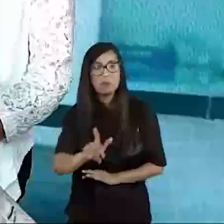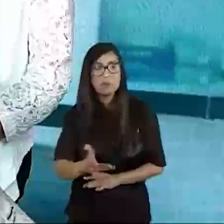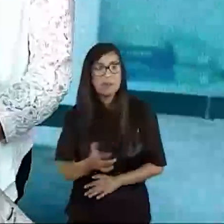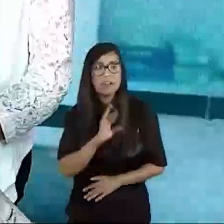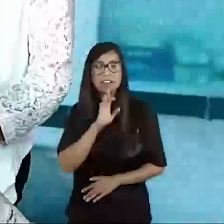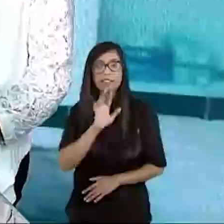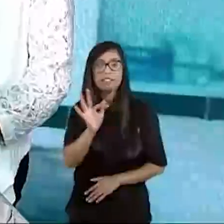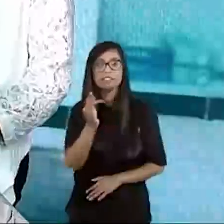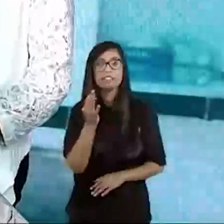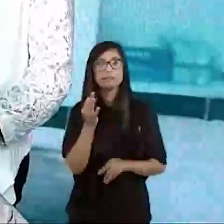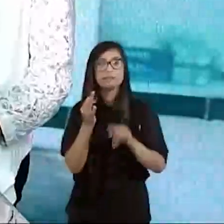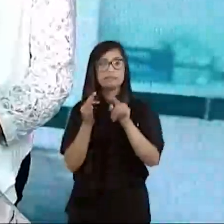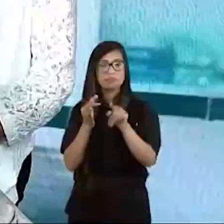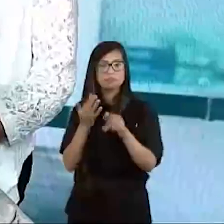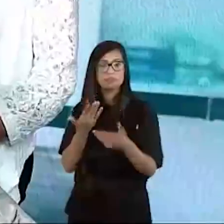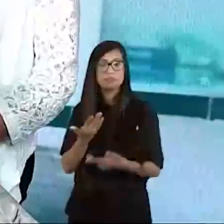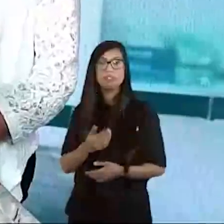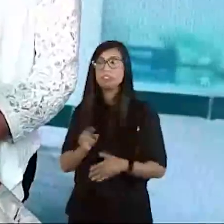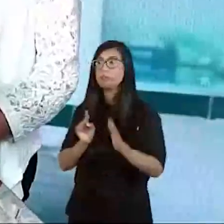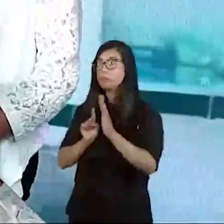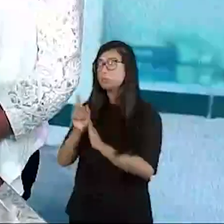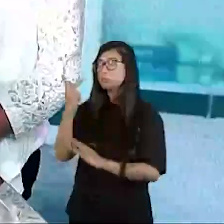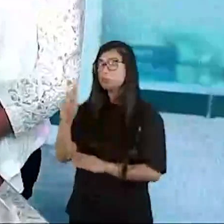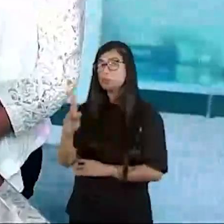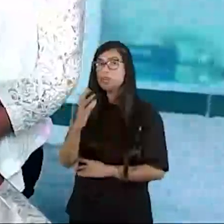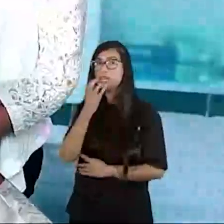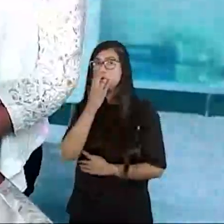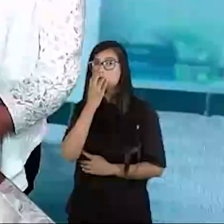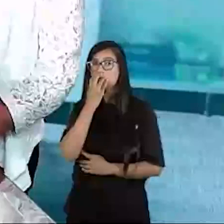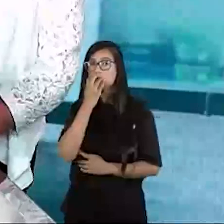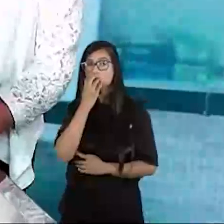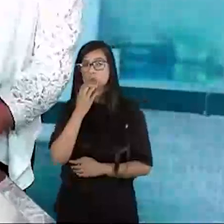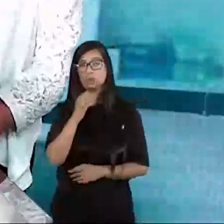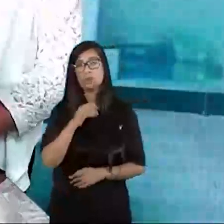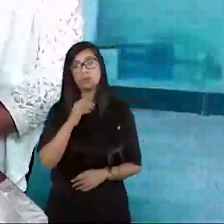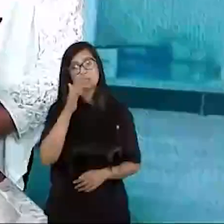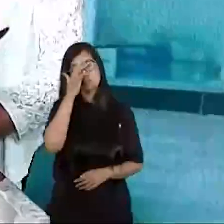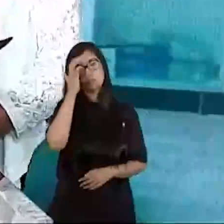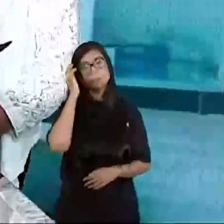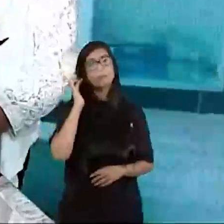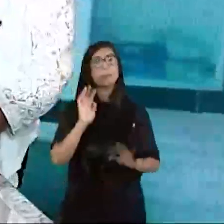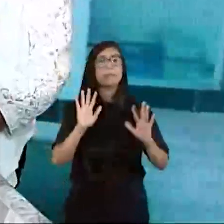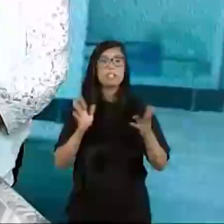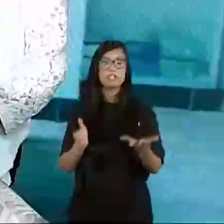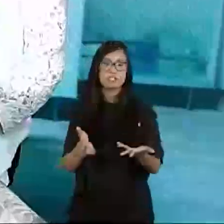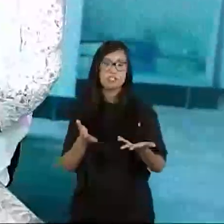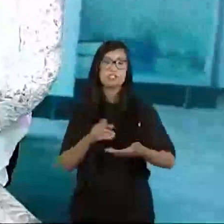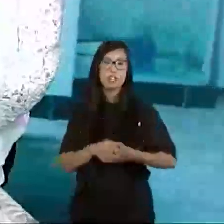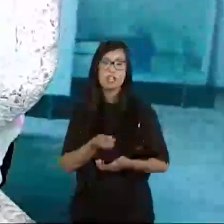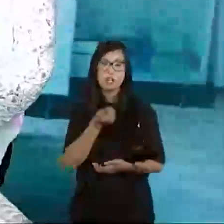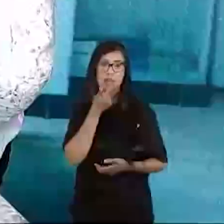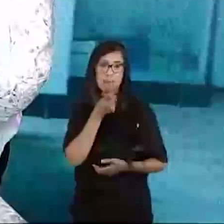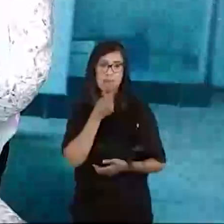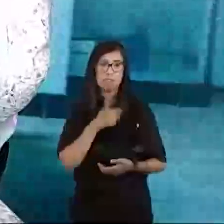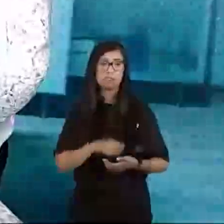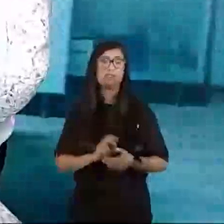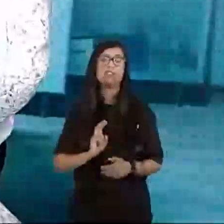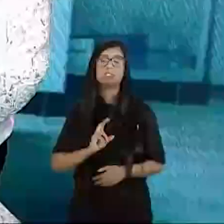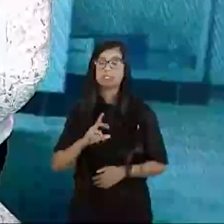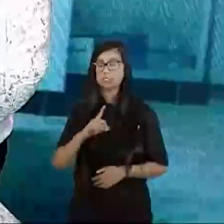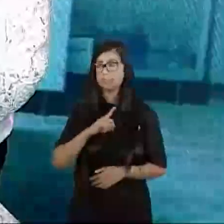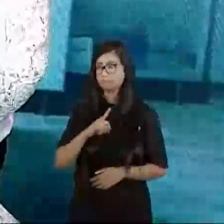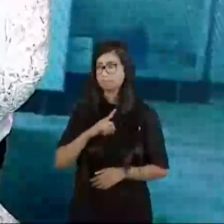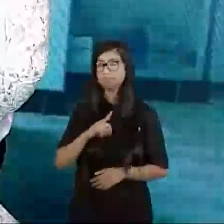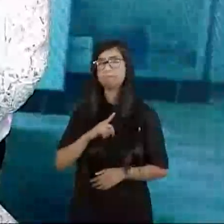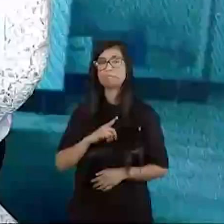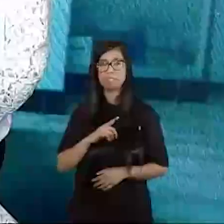se a Pipa faz uso de algum parasiticida frequente. Sim, ela usa Simparic a cada 35 dias.